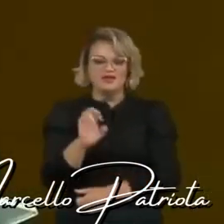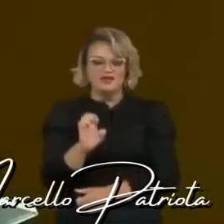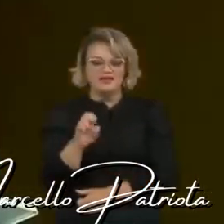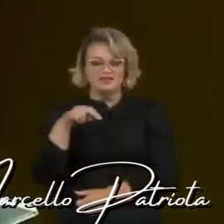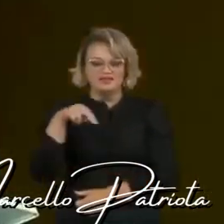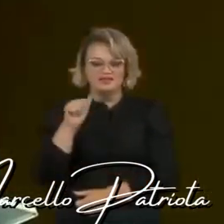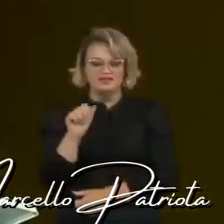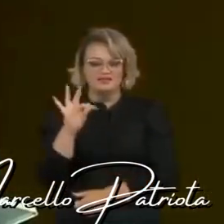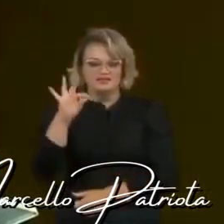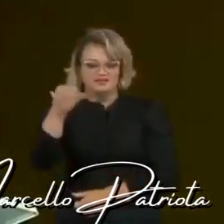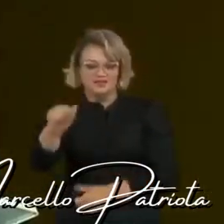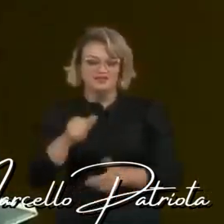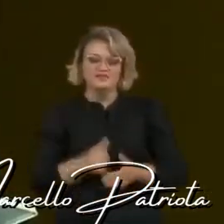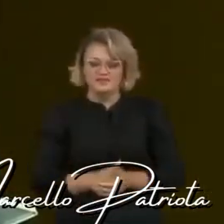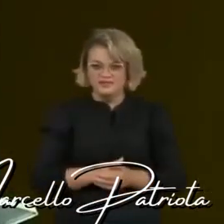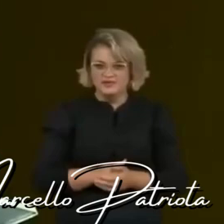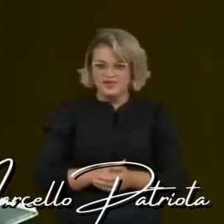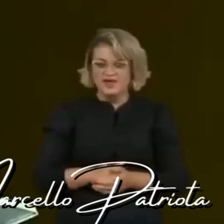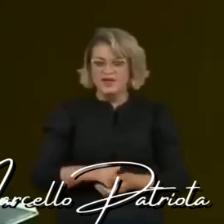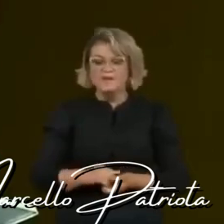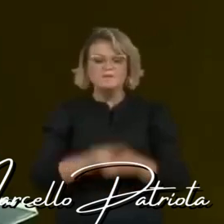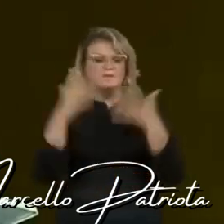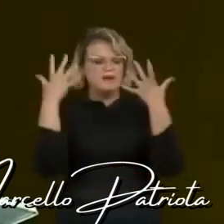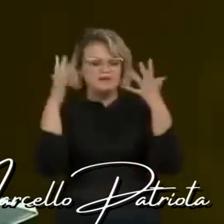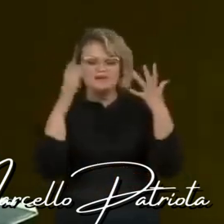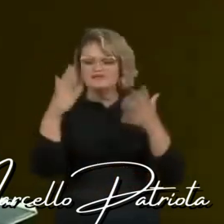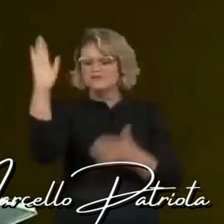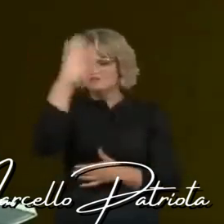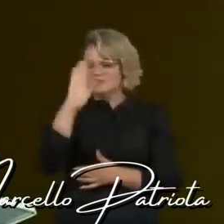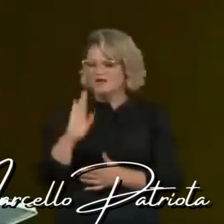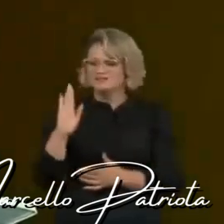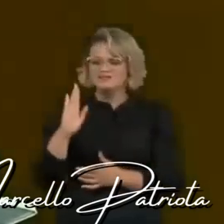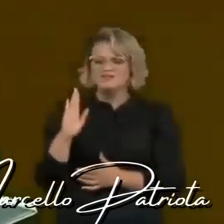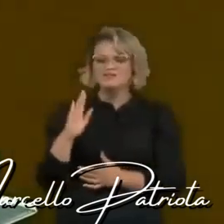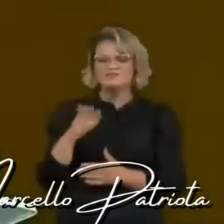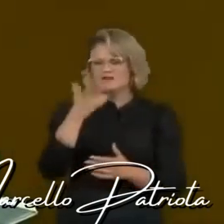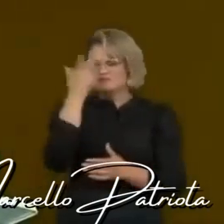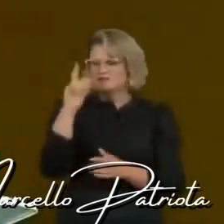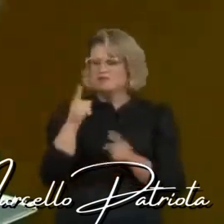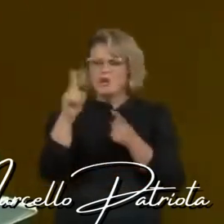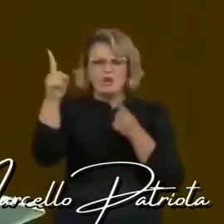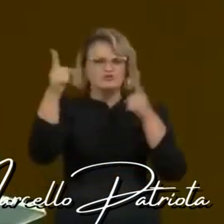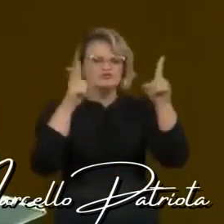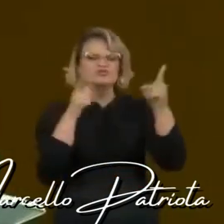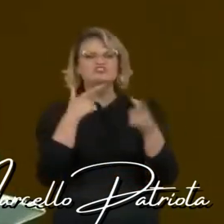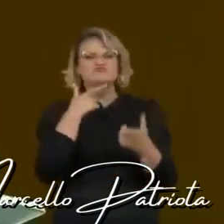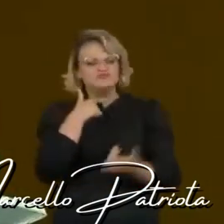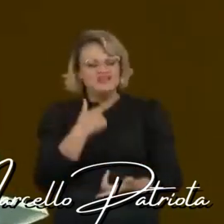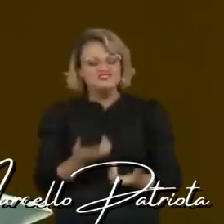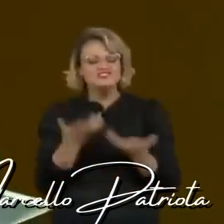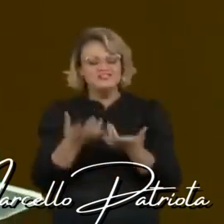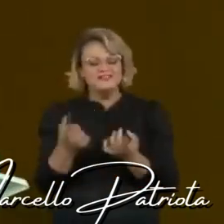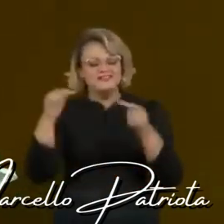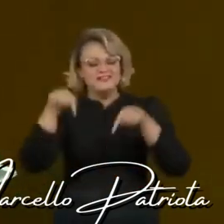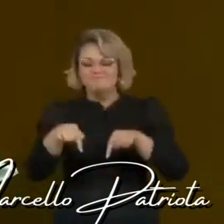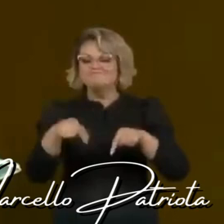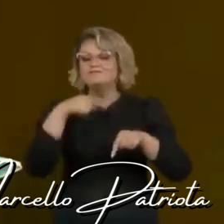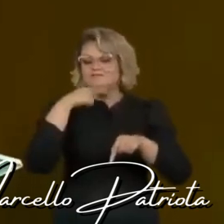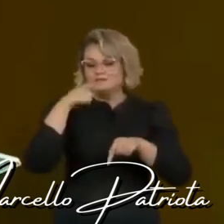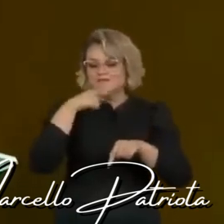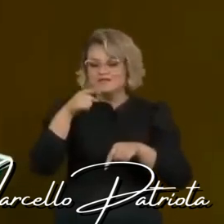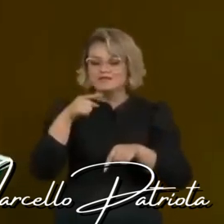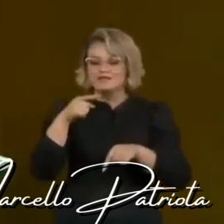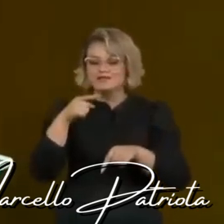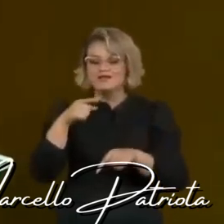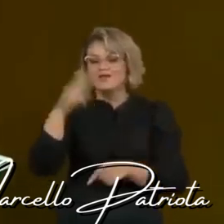a gente. Quero cumprimentar o Brasil que não está aqui, que está longe, com vontade de estar aqui. Em nome